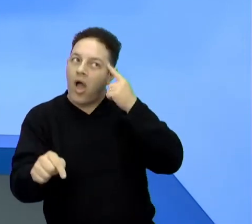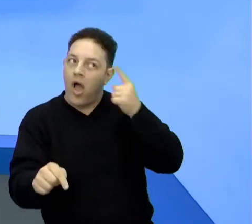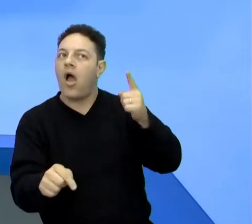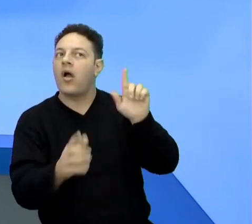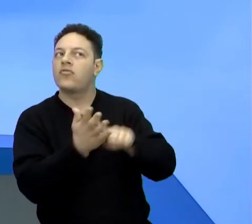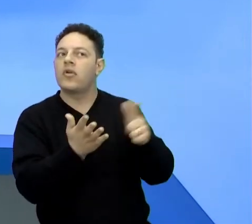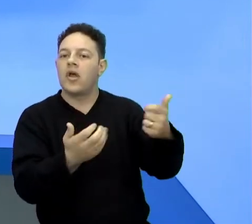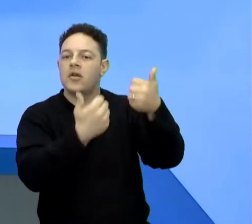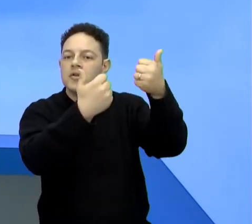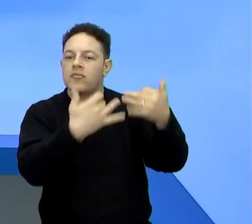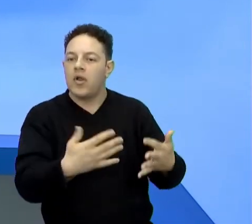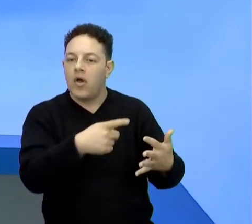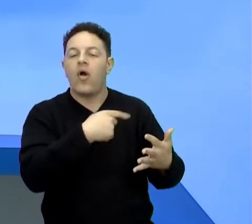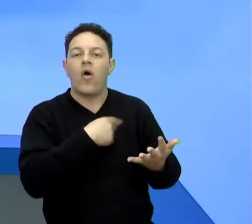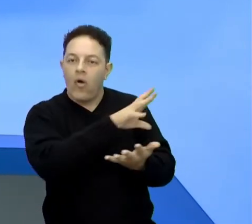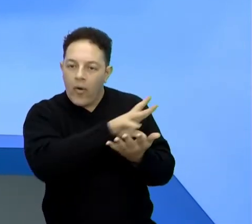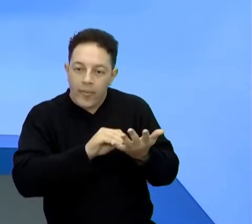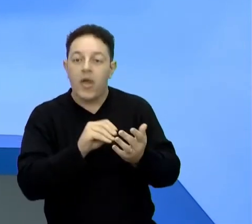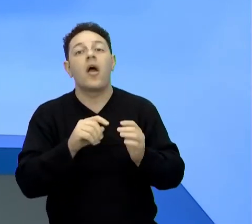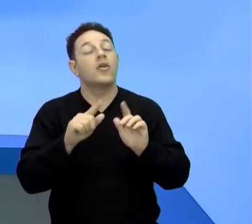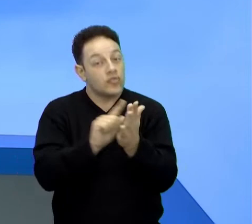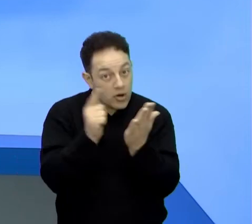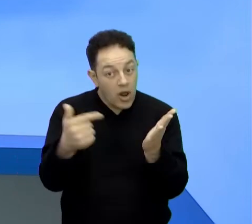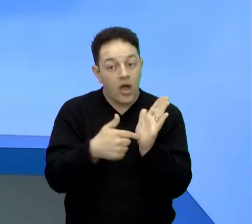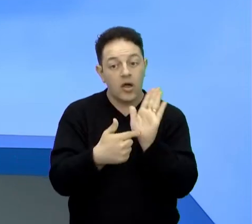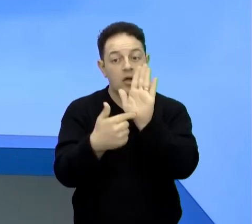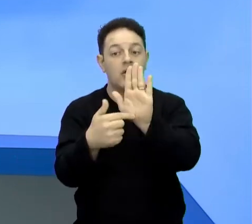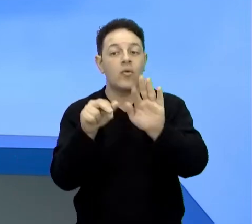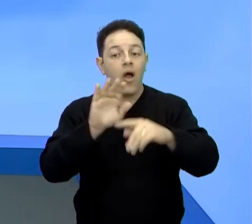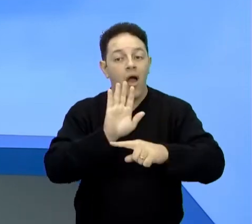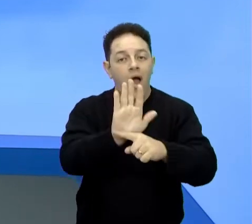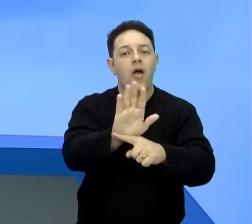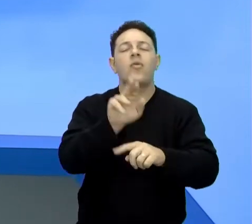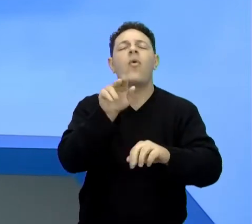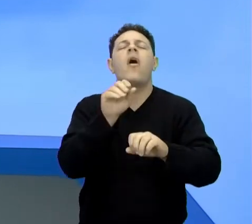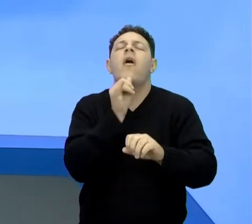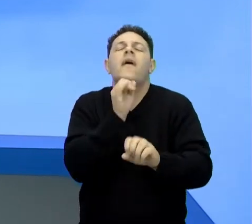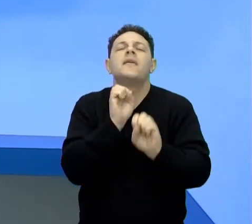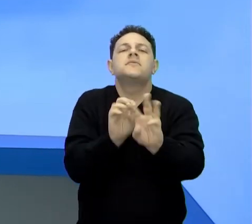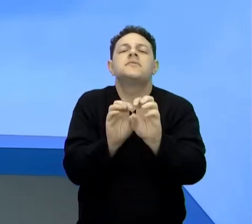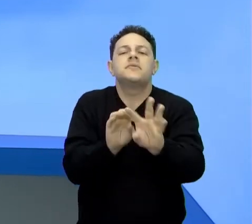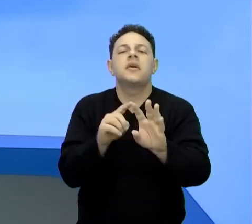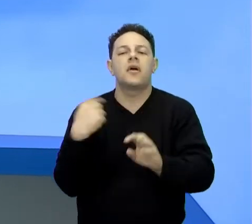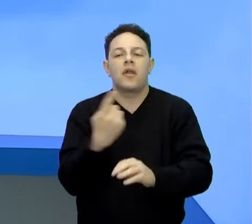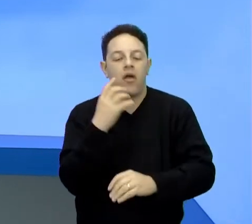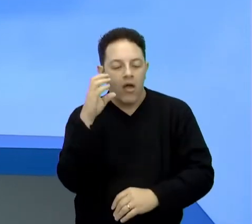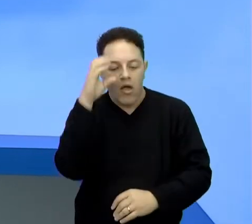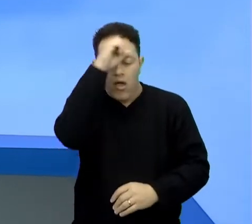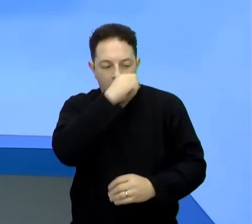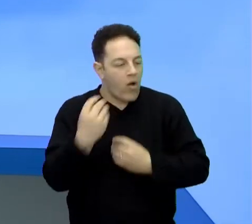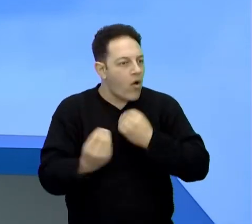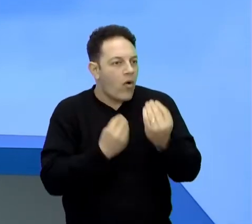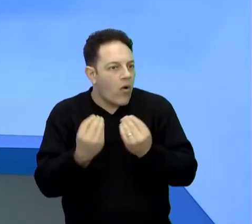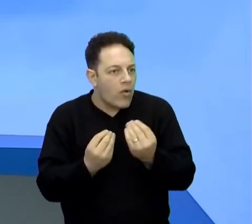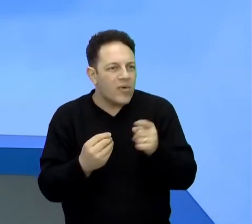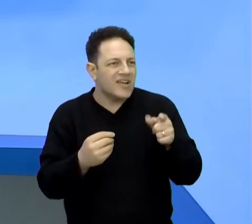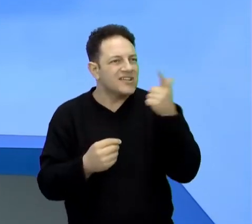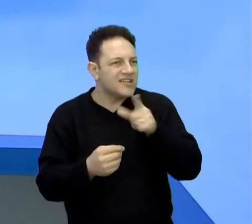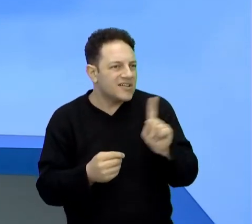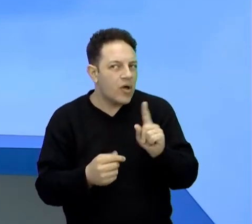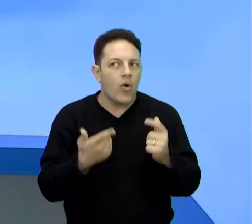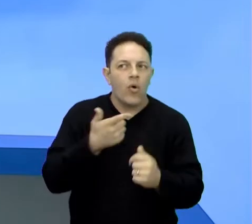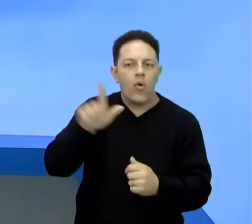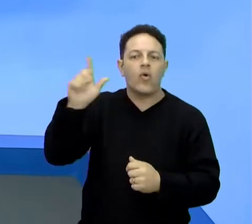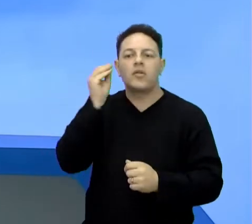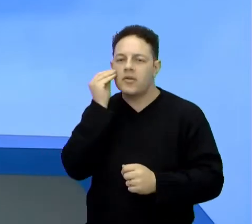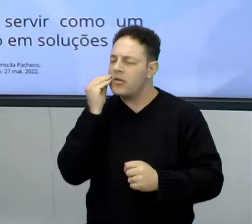naquele momento. Então, o jornalismo ele vai servir como uma função pedagógica para nos ensinar novas possibilidades, novos caminhos para resolver os problemas.